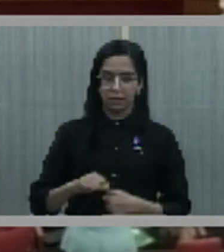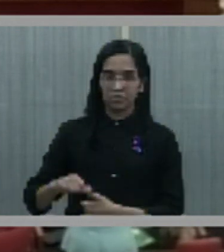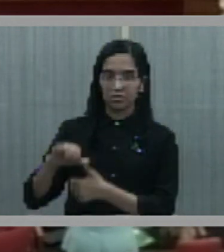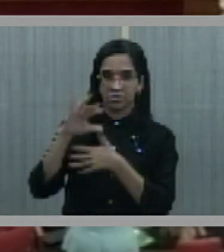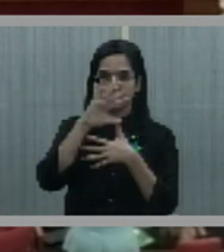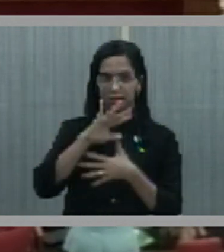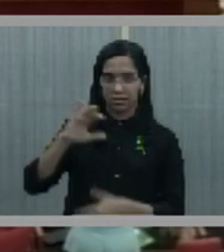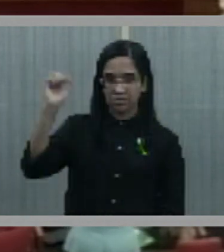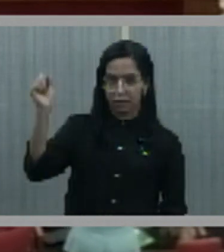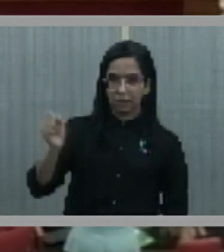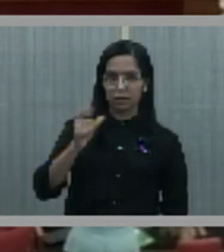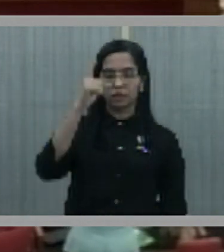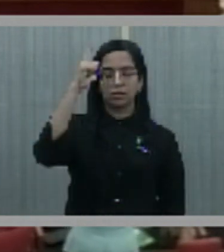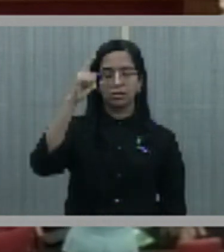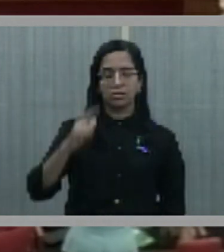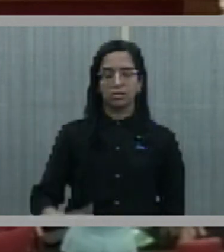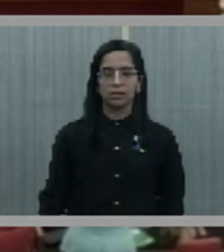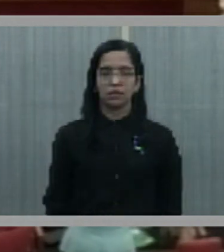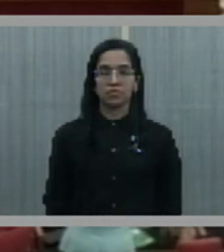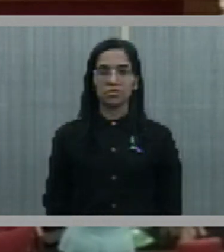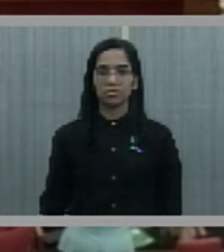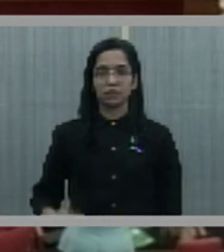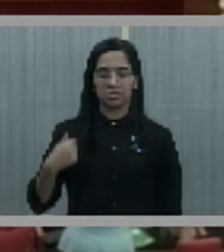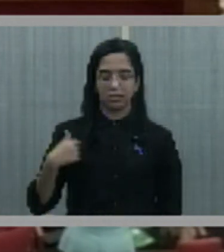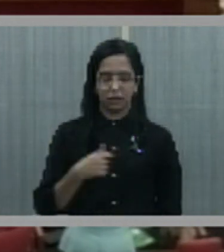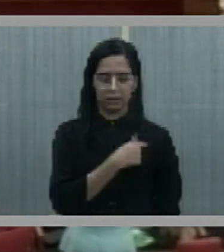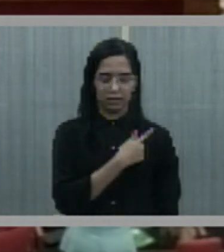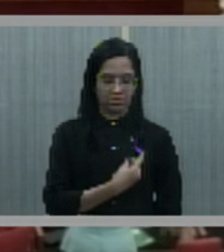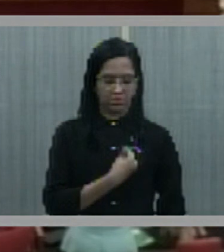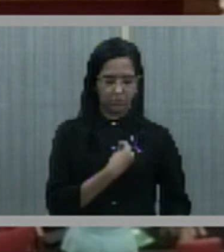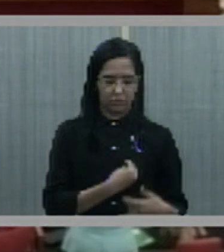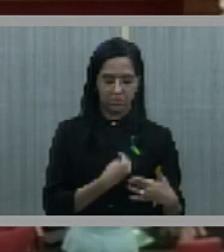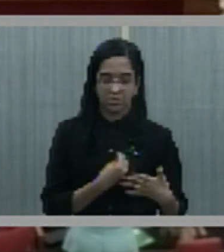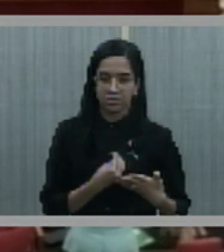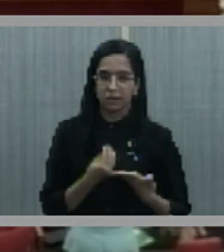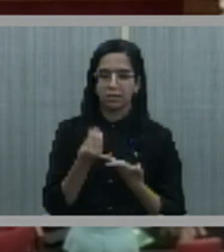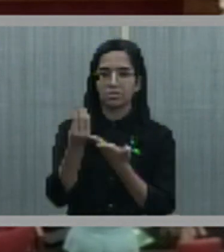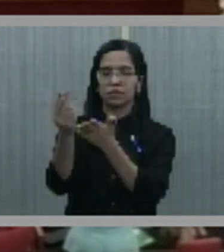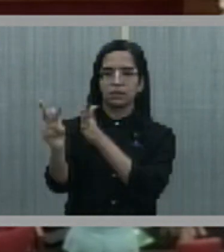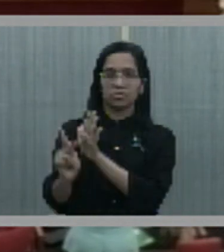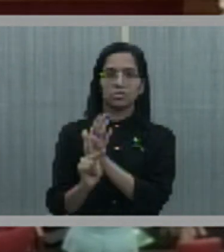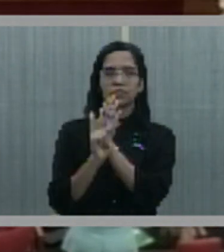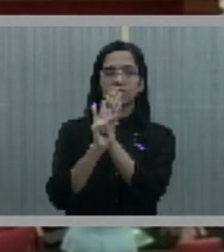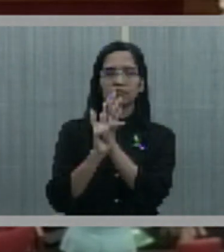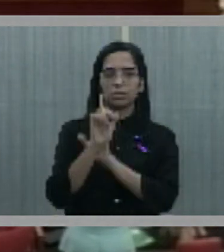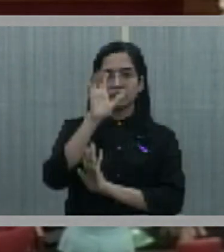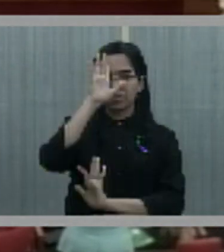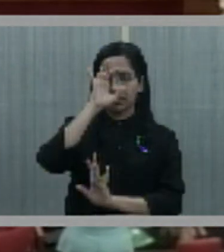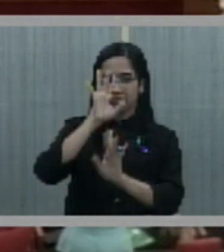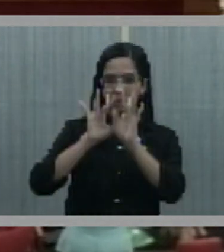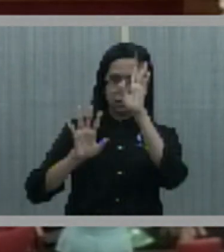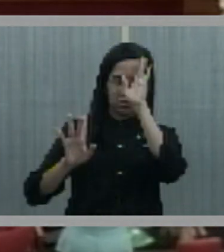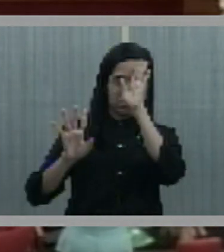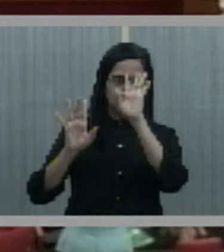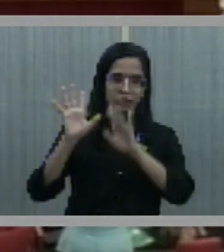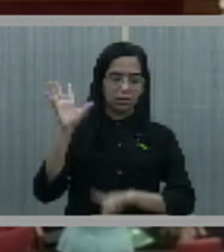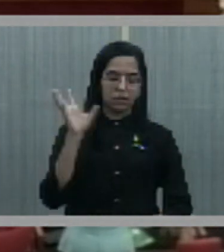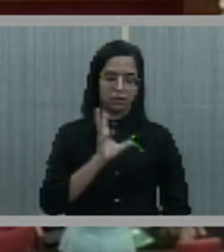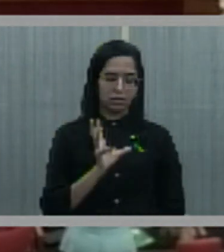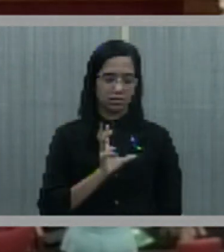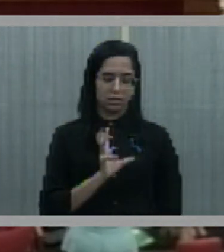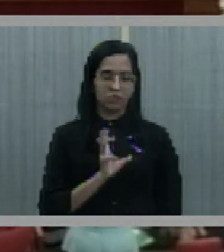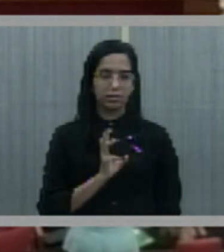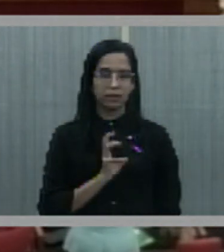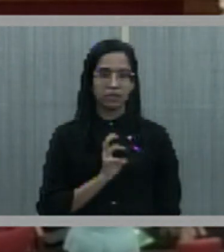do sol do Equador, filha do sol, pertence em ti a nossa vida,